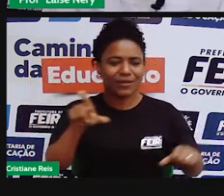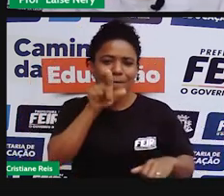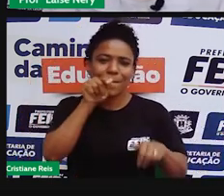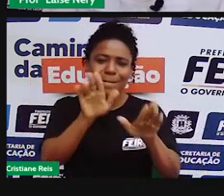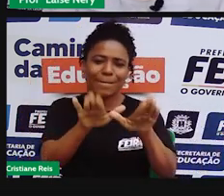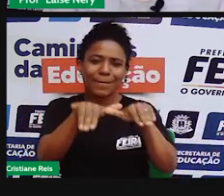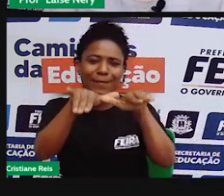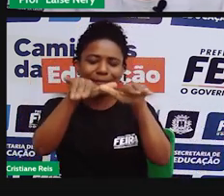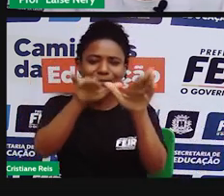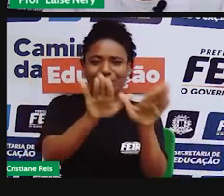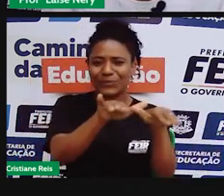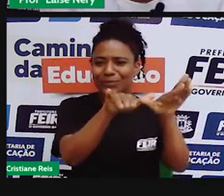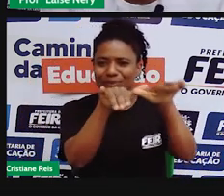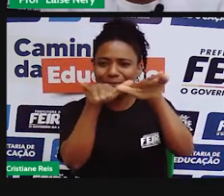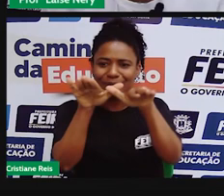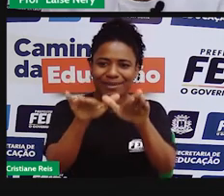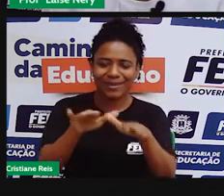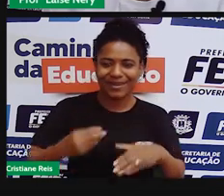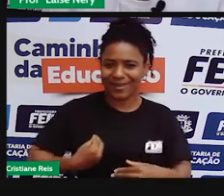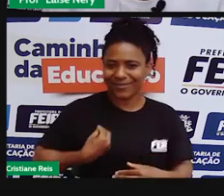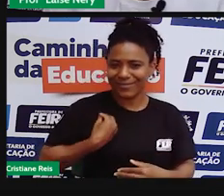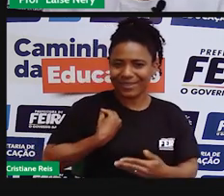vida como estou